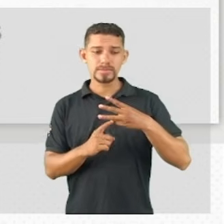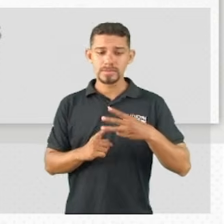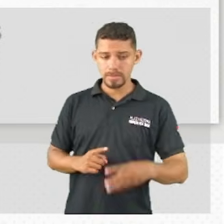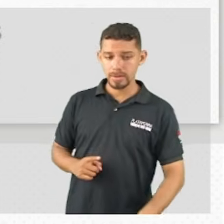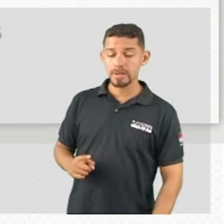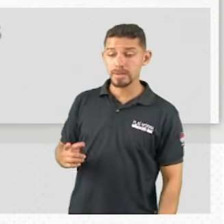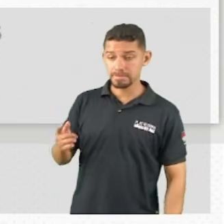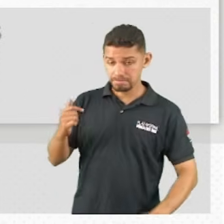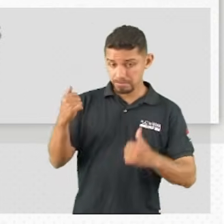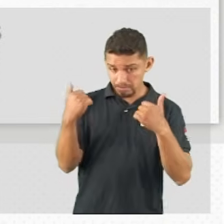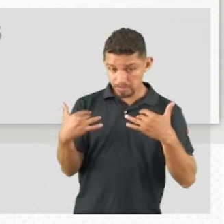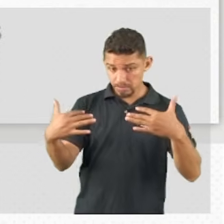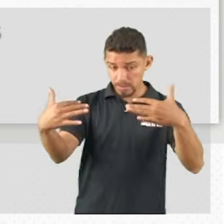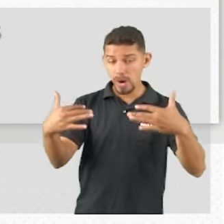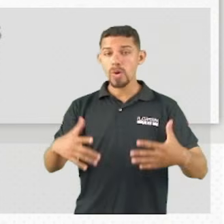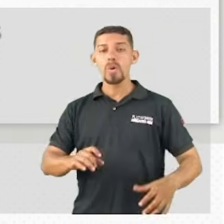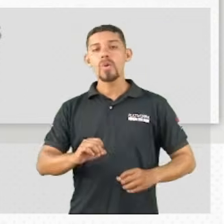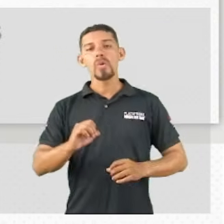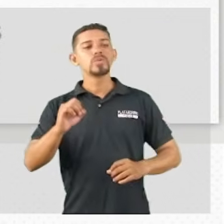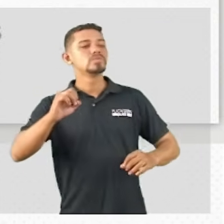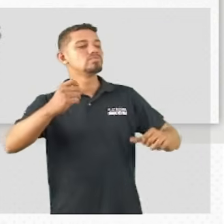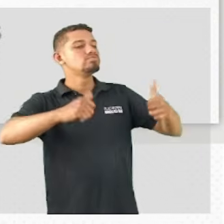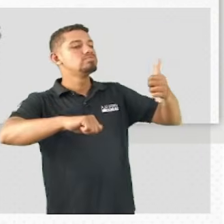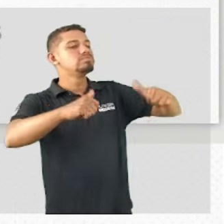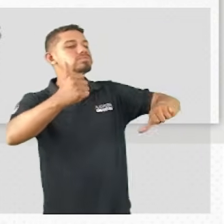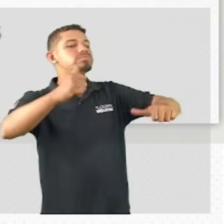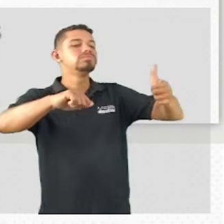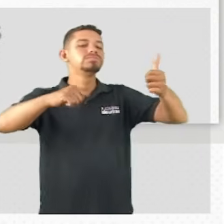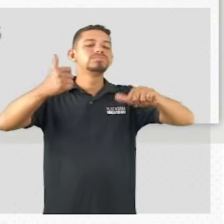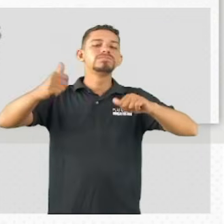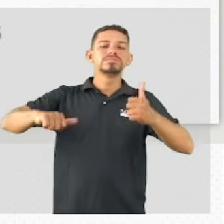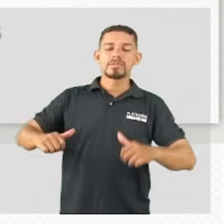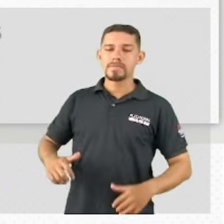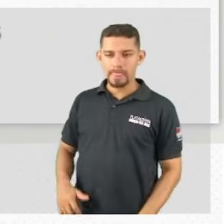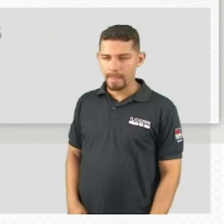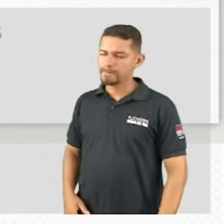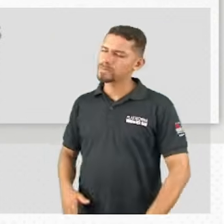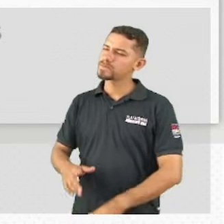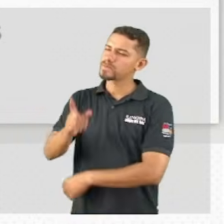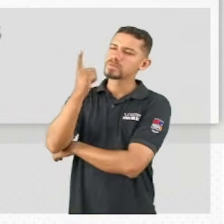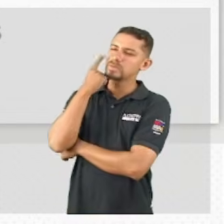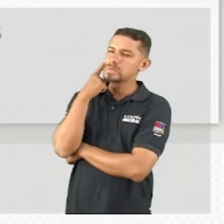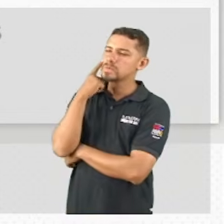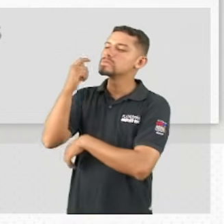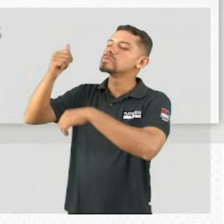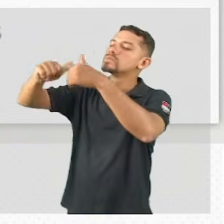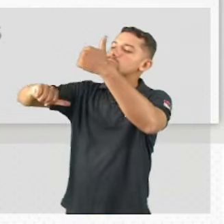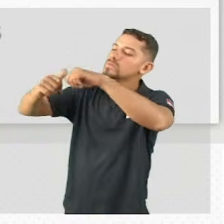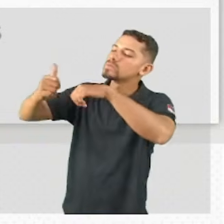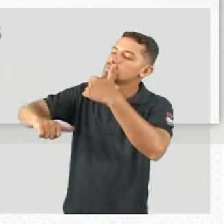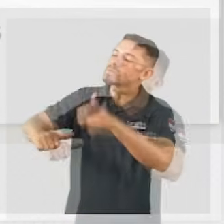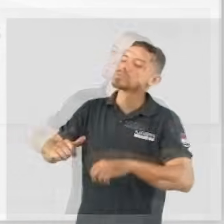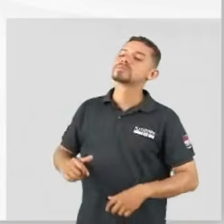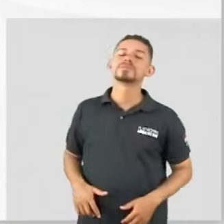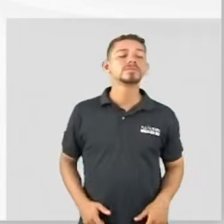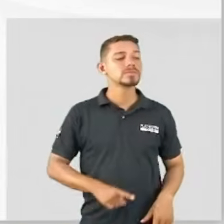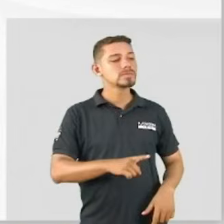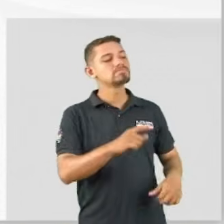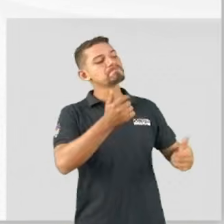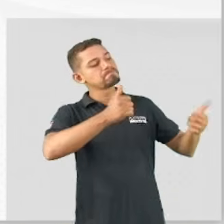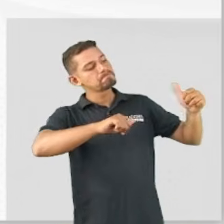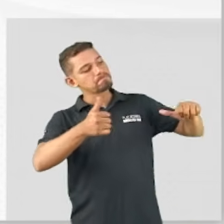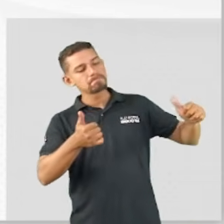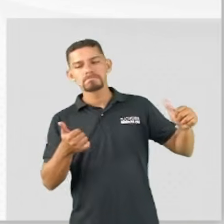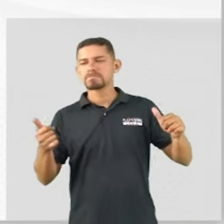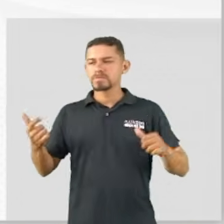da audiência ou os jurados, né? Que seriam essas pessoas? São quem avaliam a qualidade dos argumentos e o desempenho